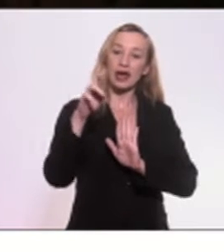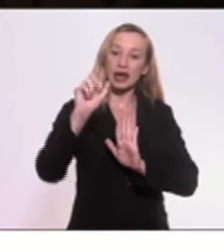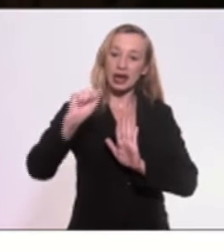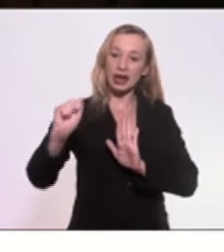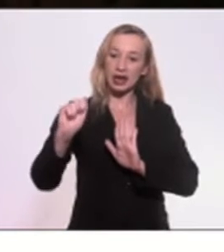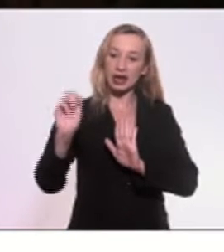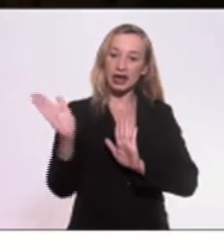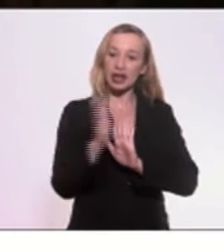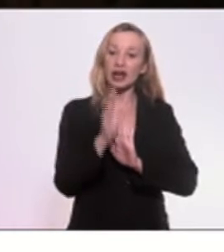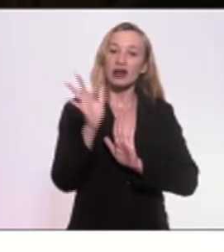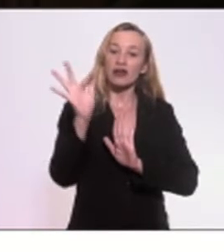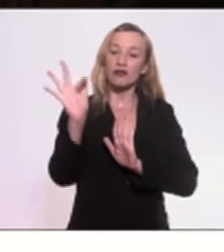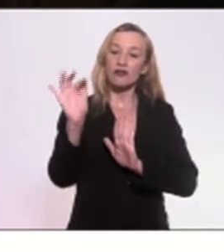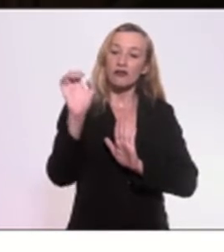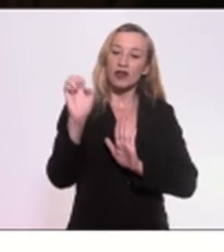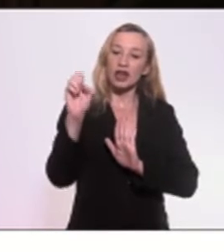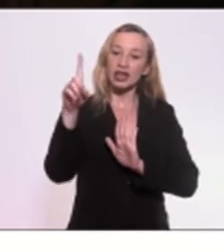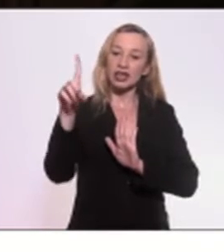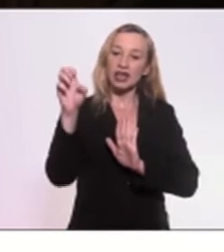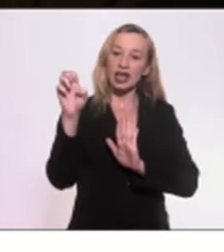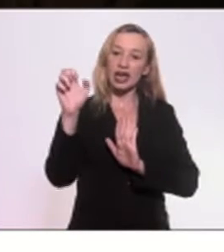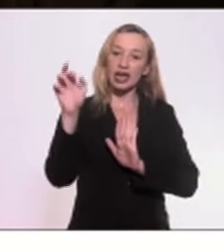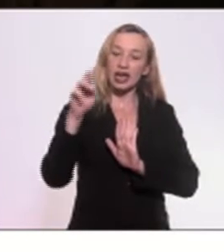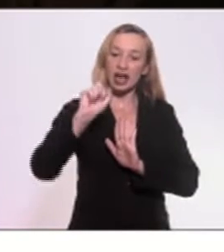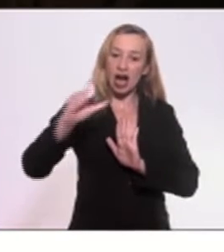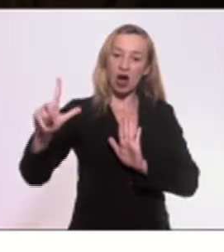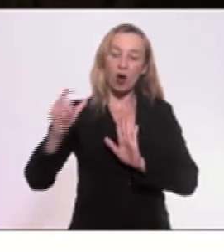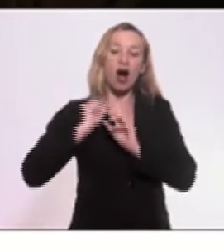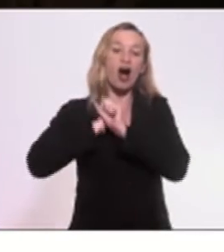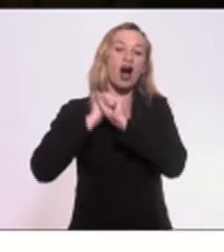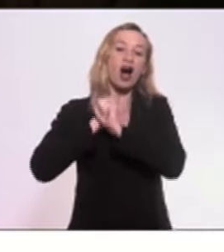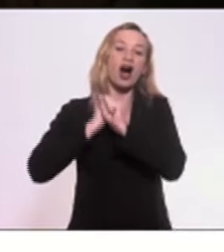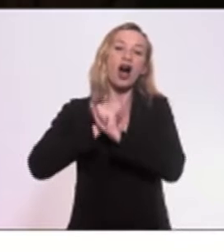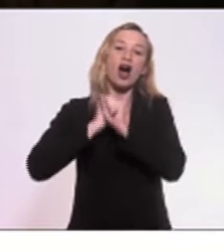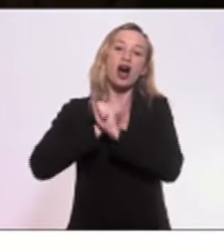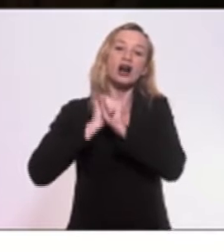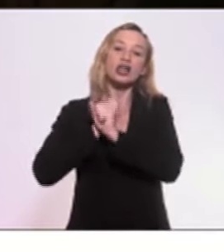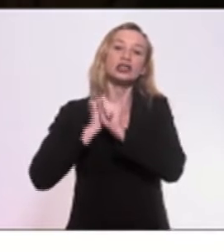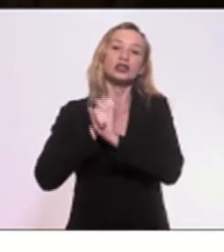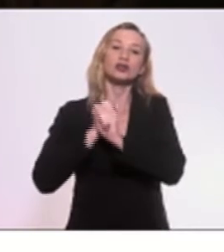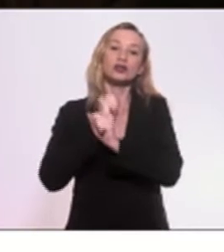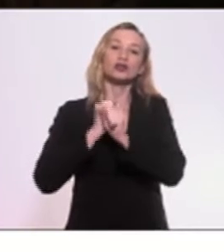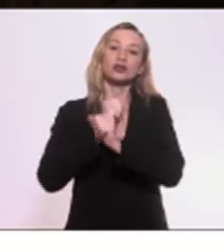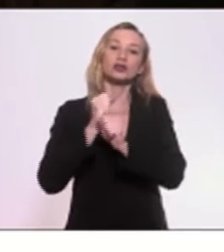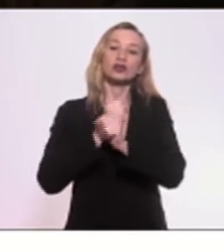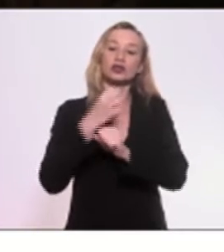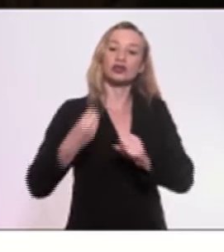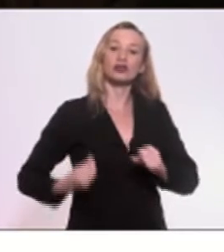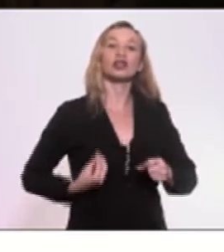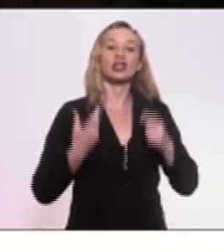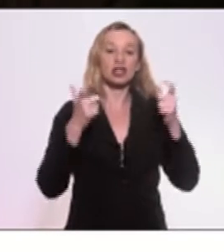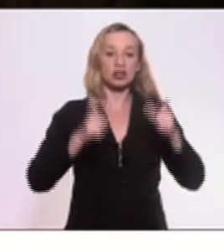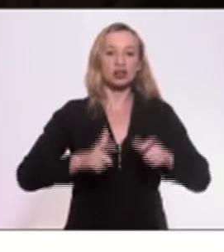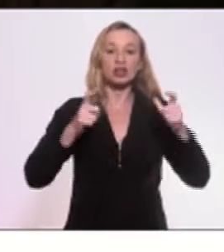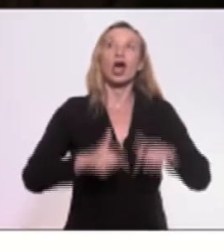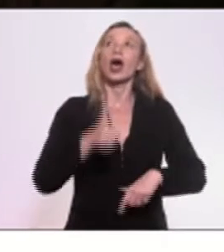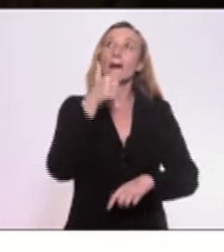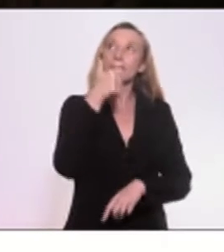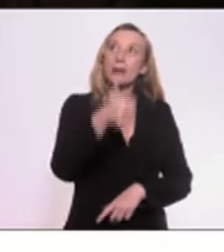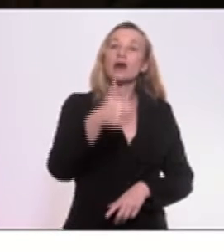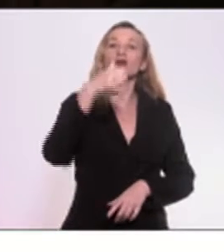que tantos e tantos anos ficou aqui instalada, até